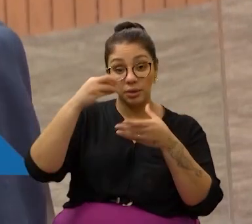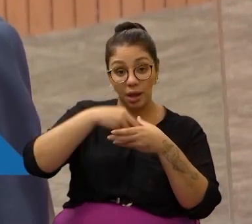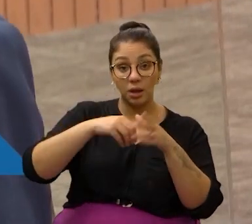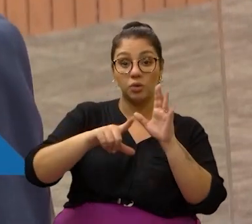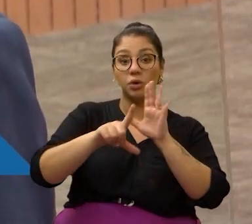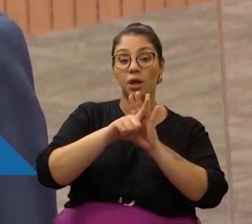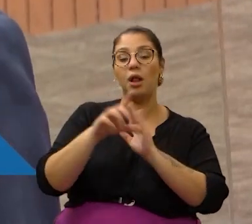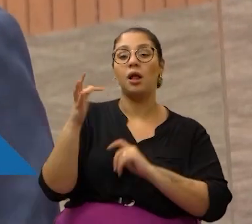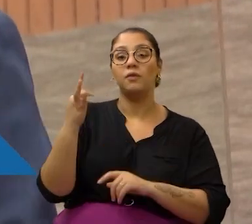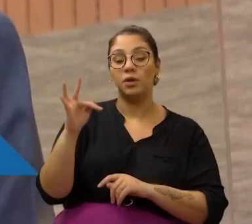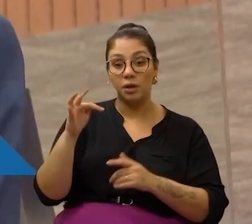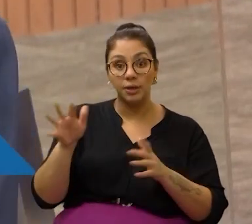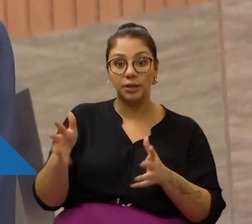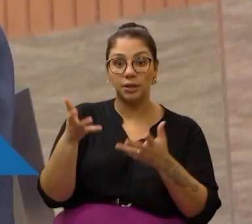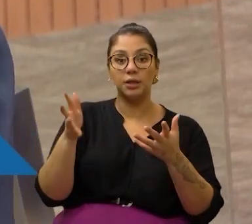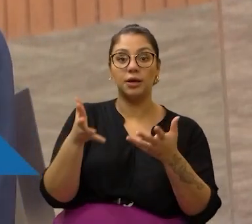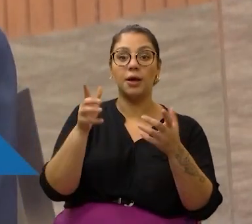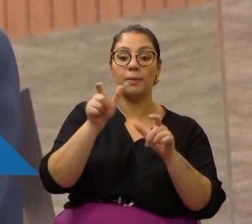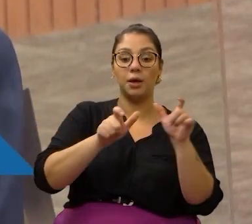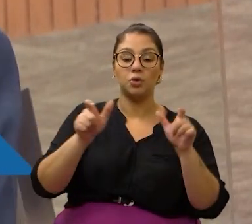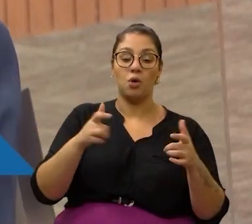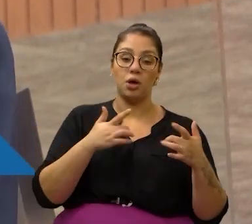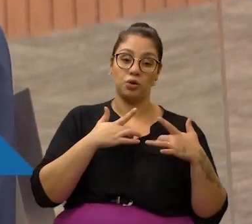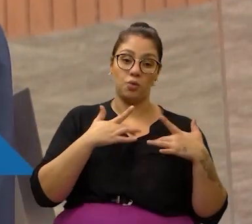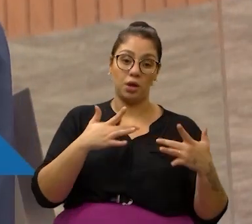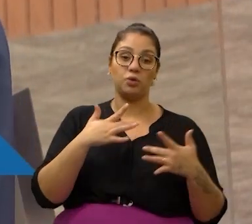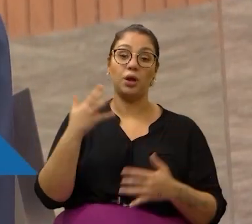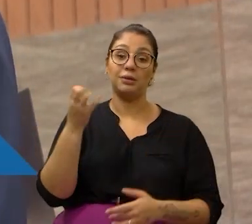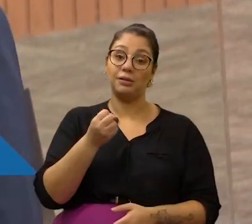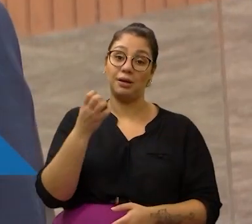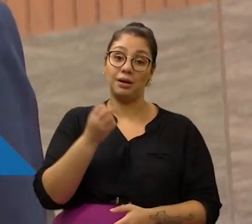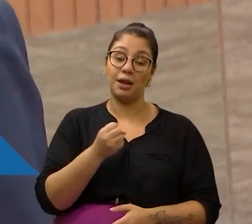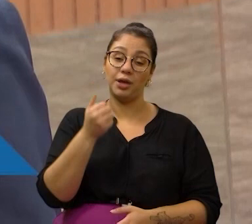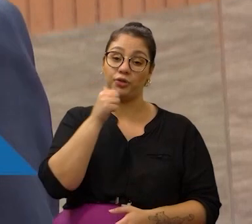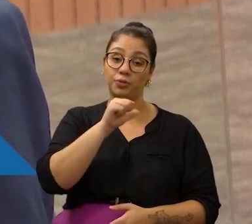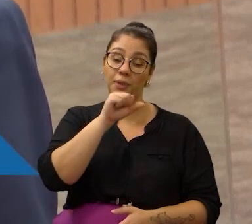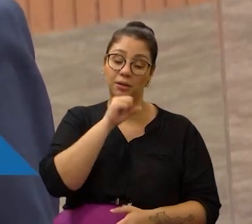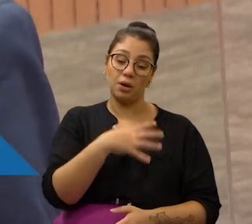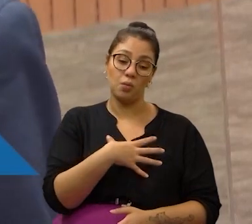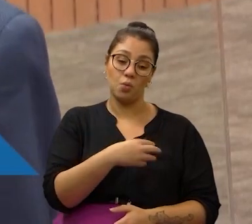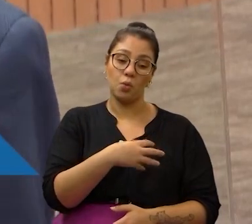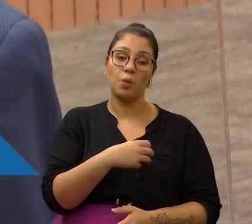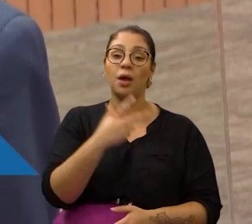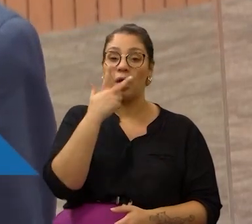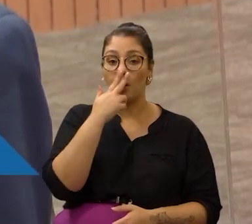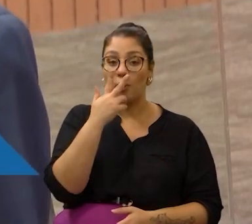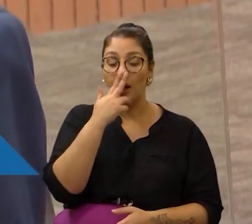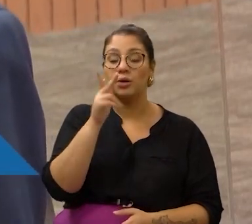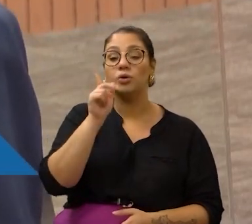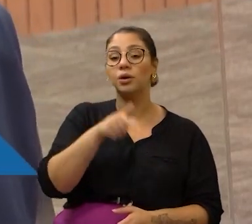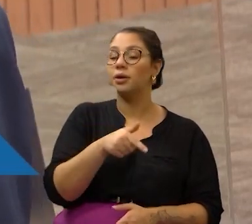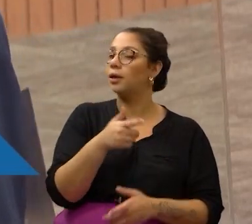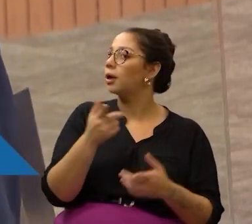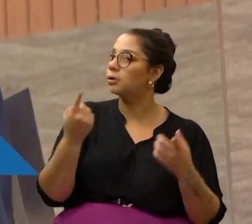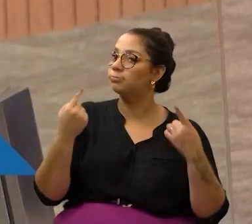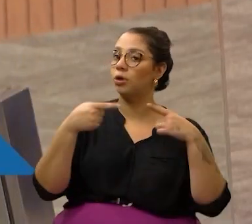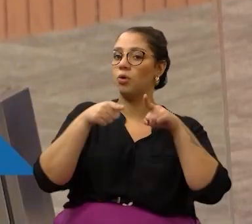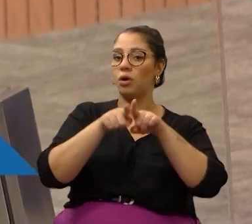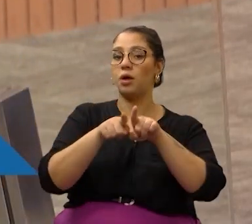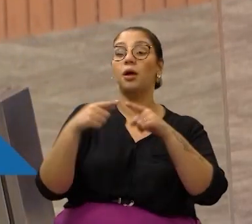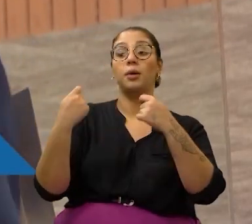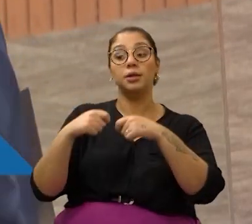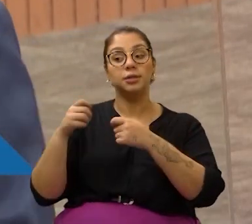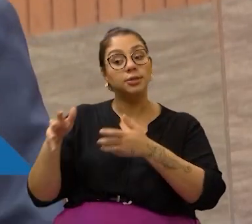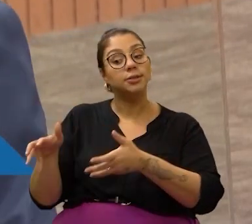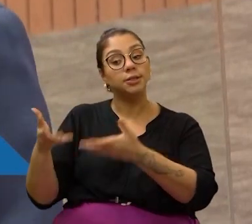e dando esse incentivo às doadoras de leite materno então é uma ação em conjunto eu vejo eu vejo que as pessoas